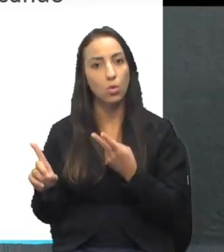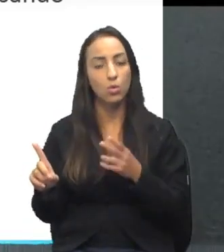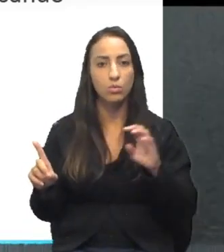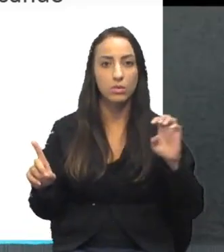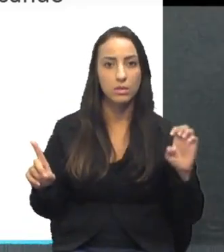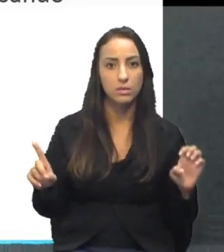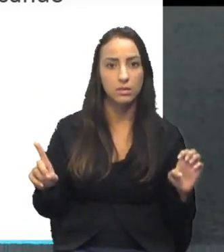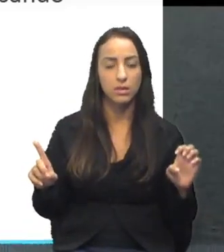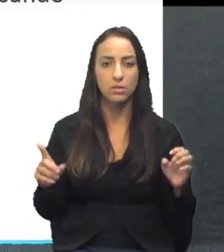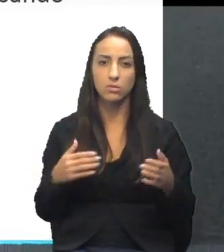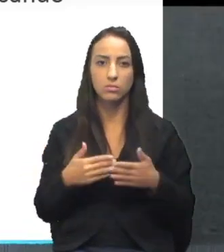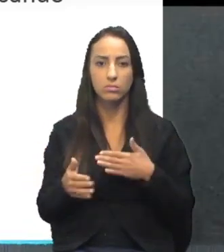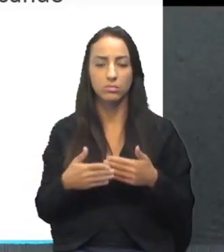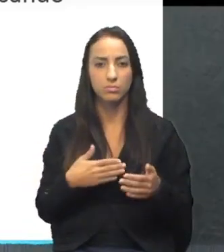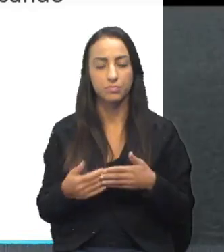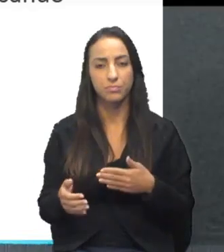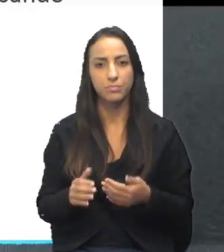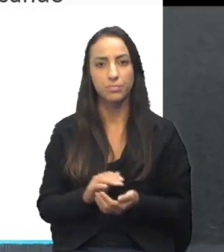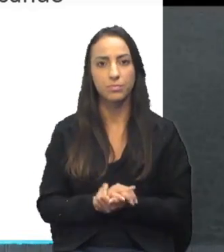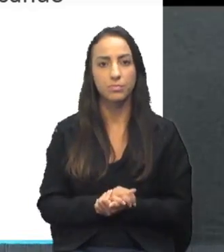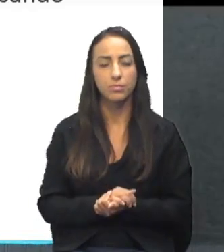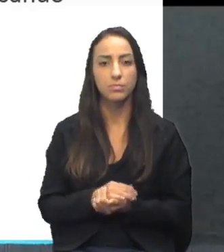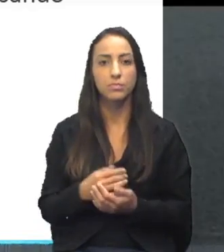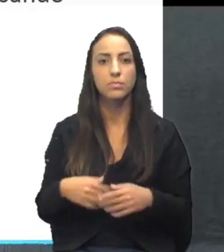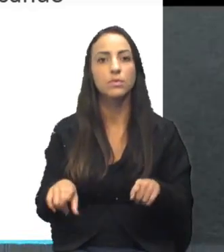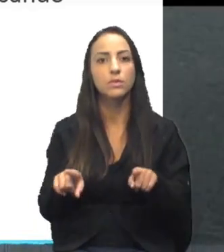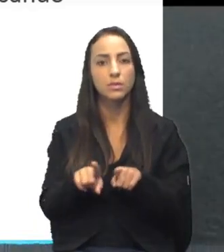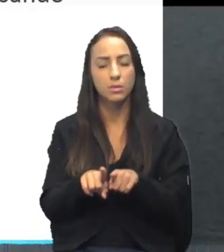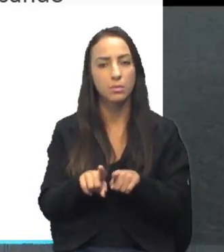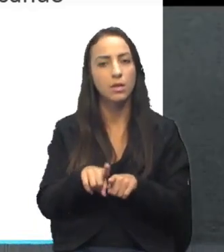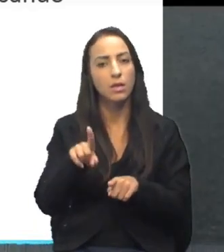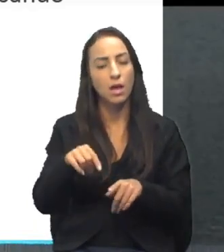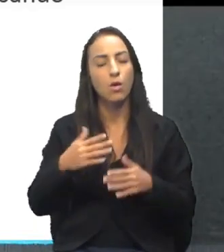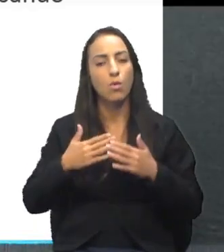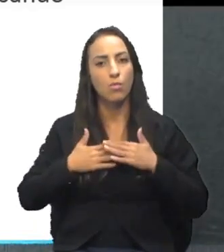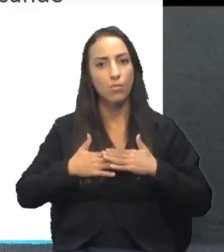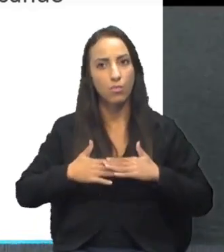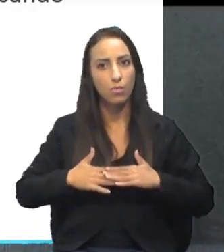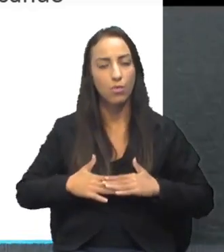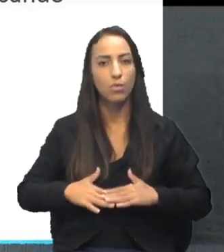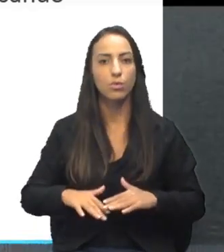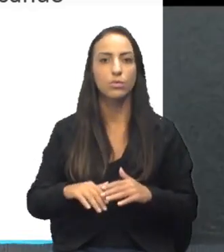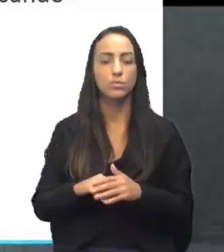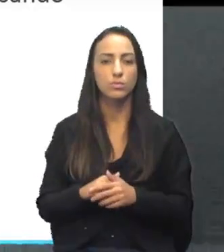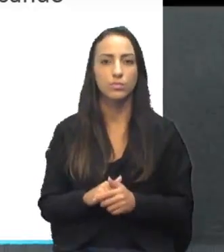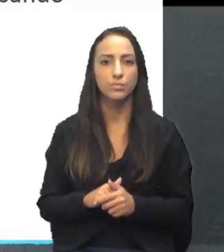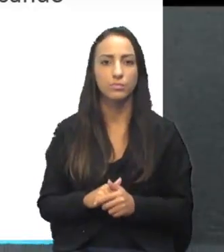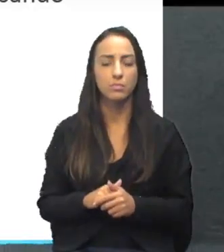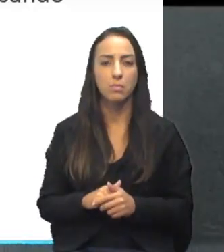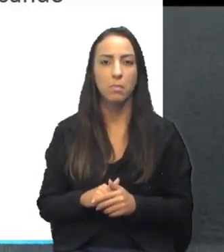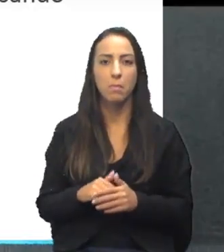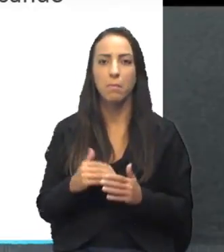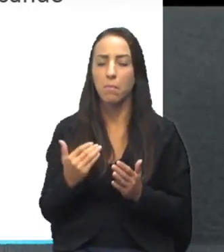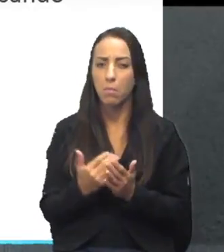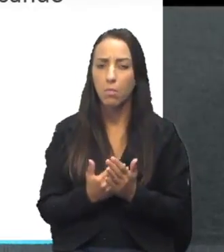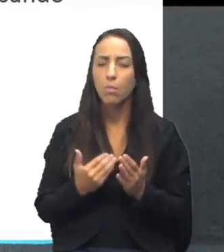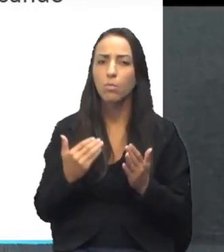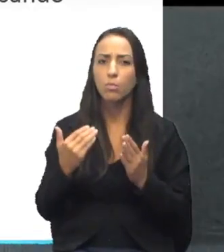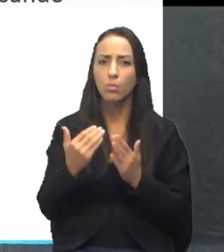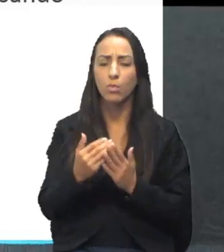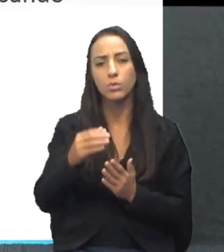esquerdo. Também é um posicionamento de conforto, que a grande maioria